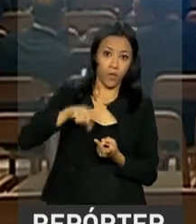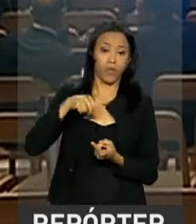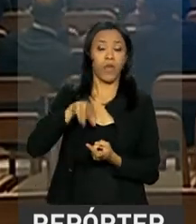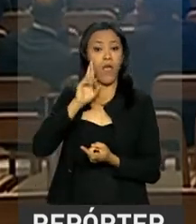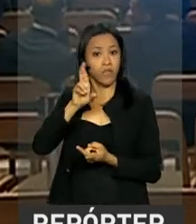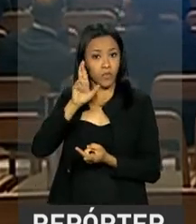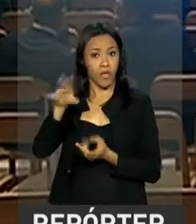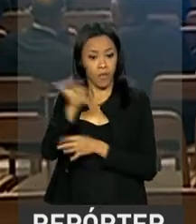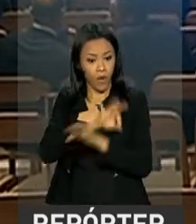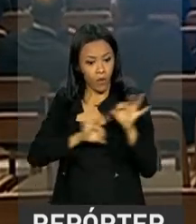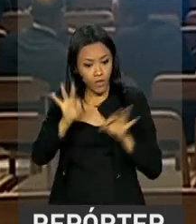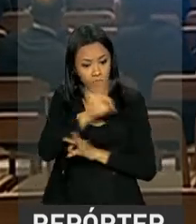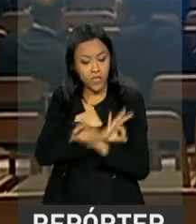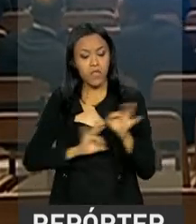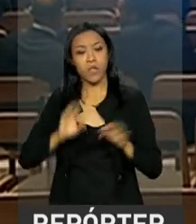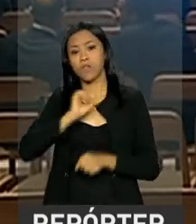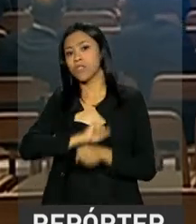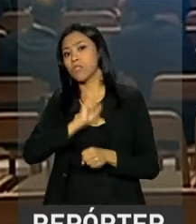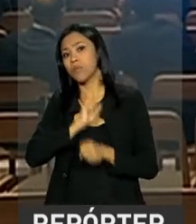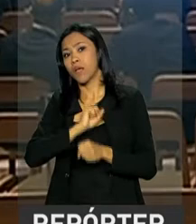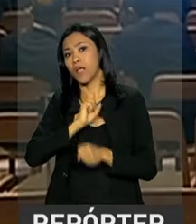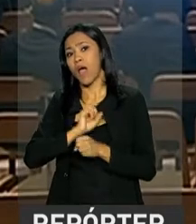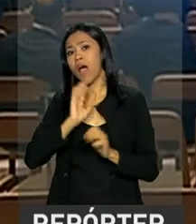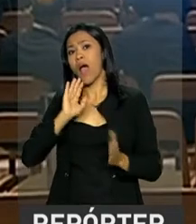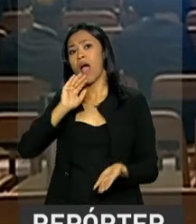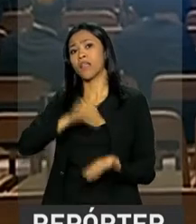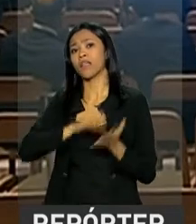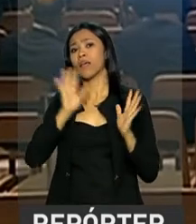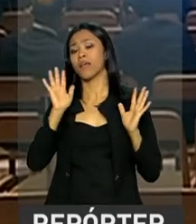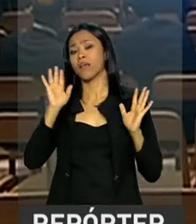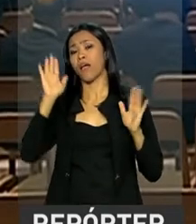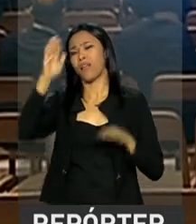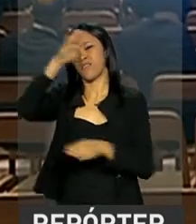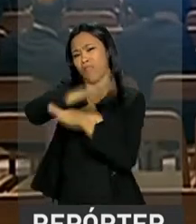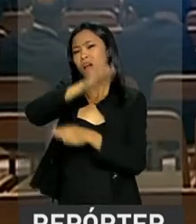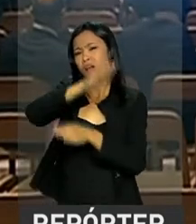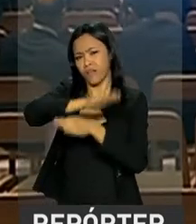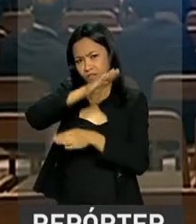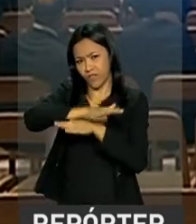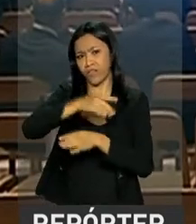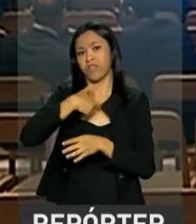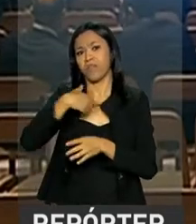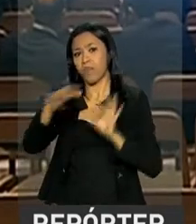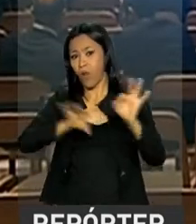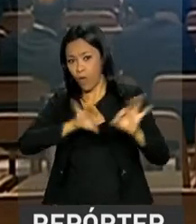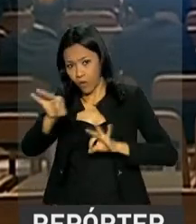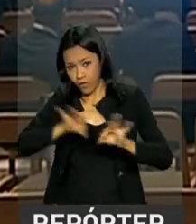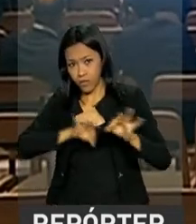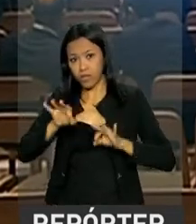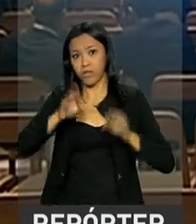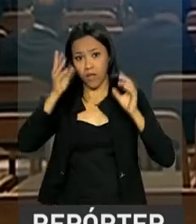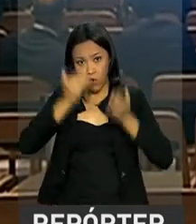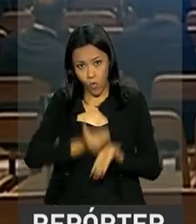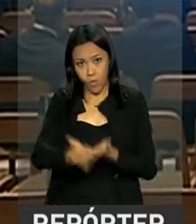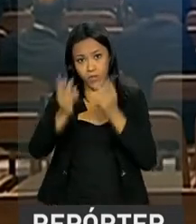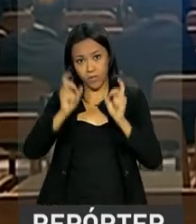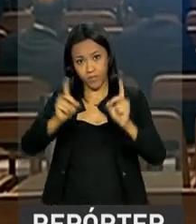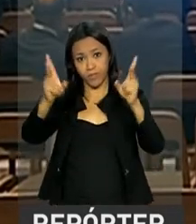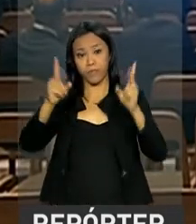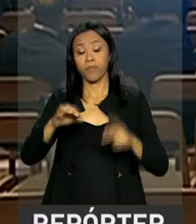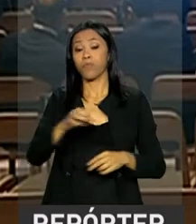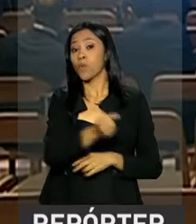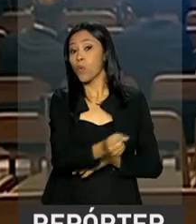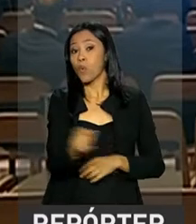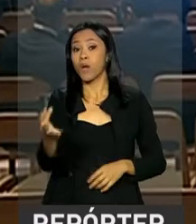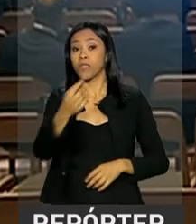sexta-feira, disse que vai esperar até o fim da tarde para a realização dos leilões. 16 empresas